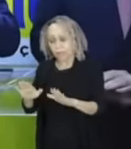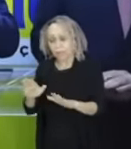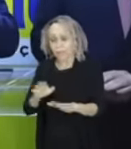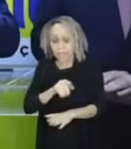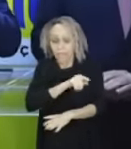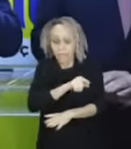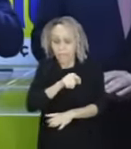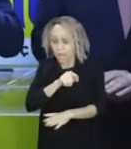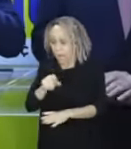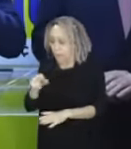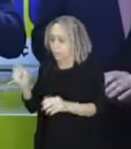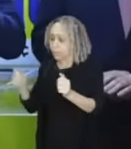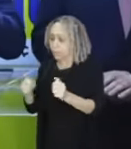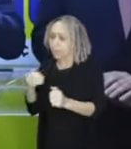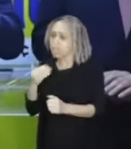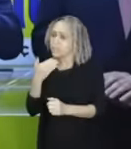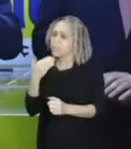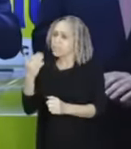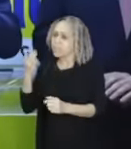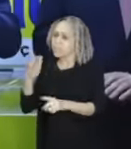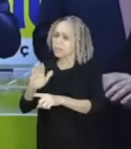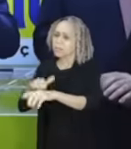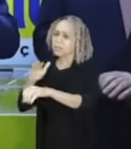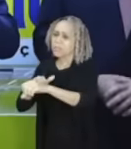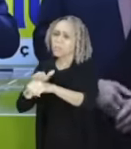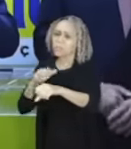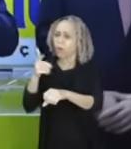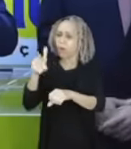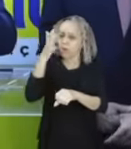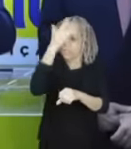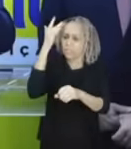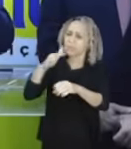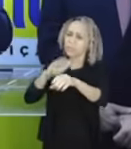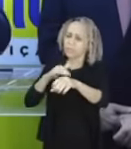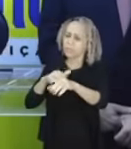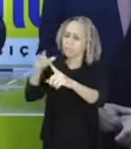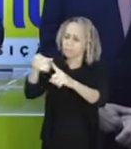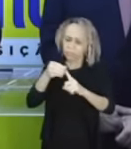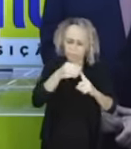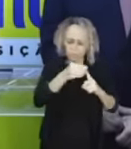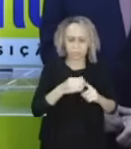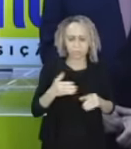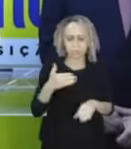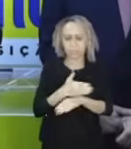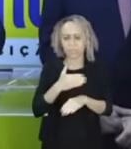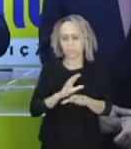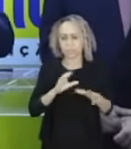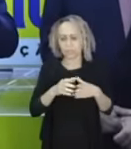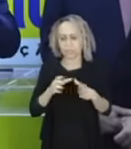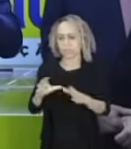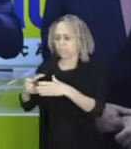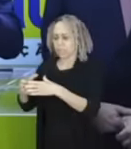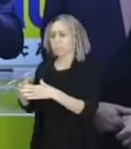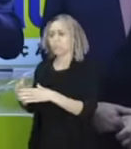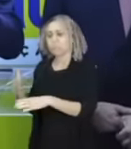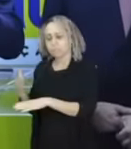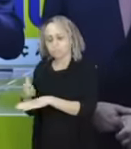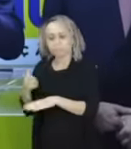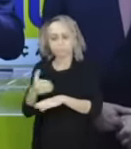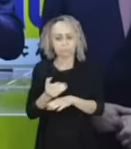têm uma liberdade aí é de ação é para levantar dados nós vamos receber